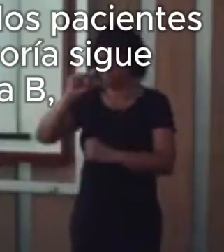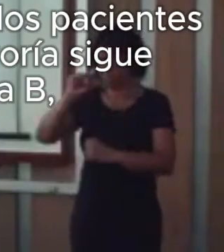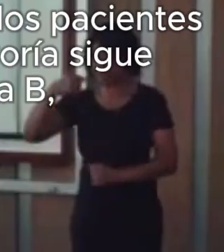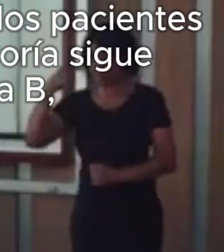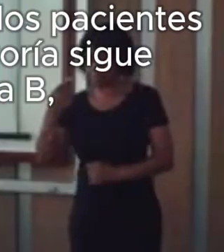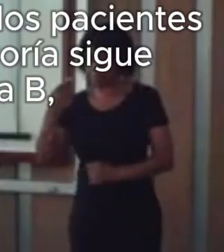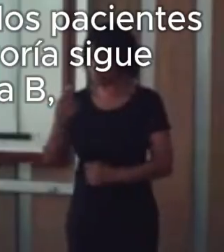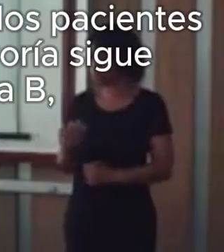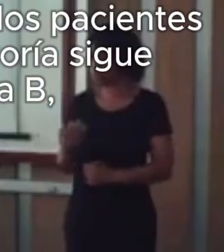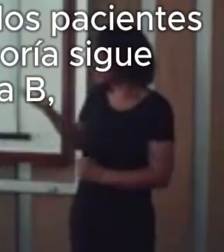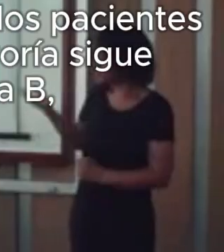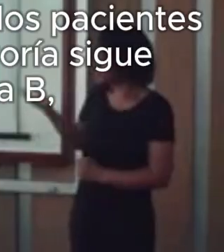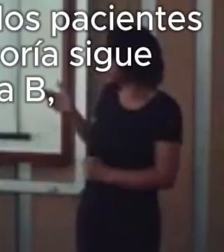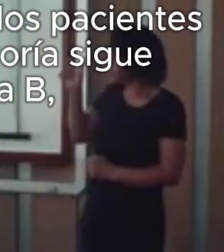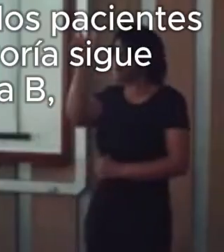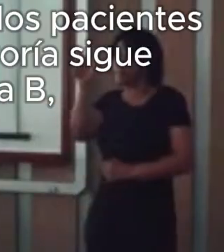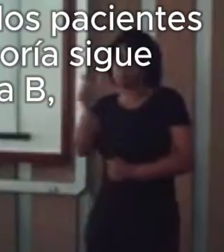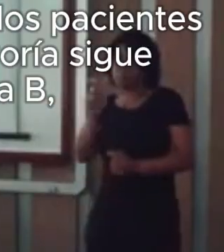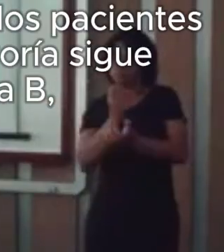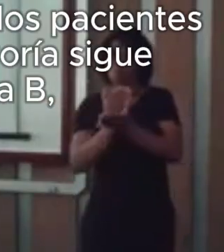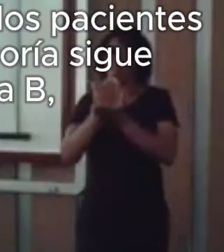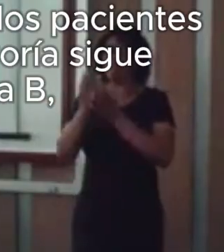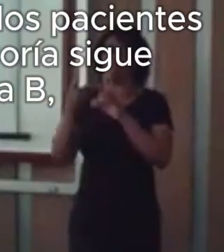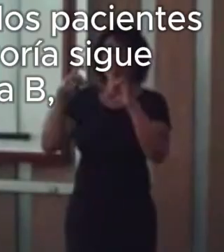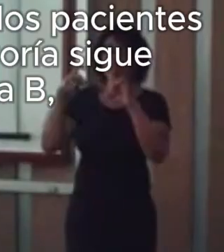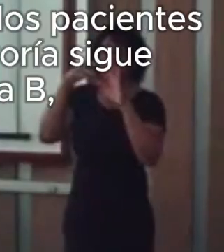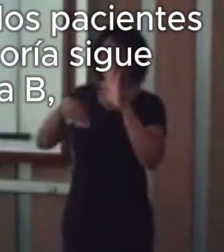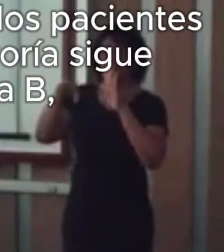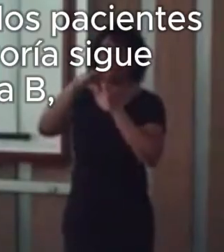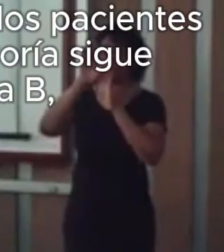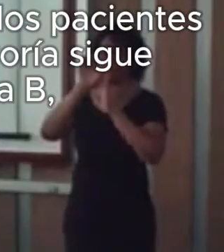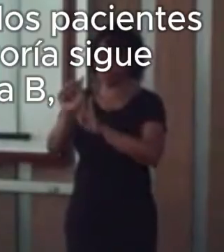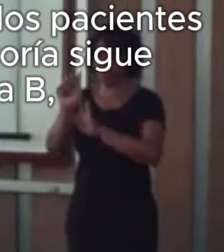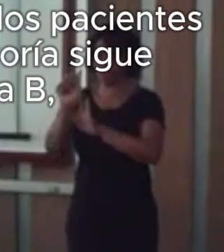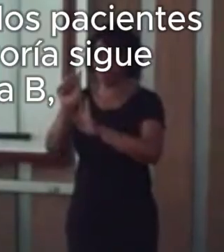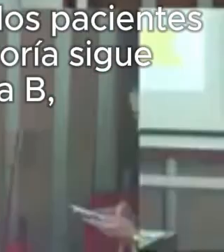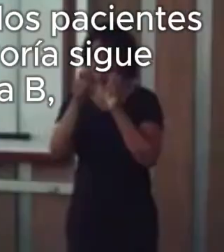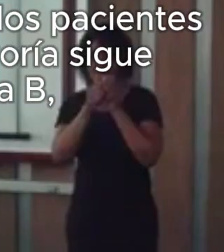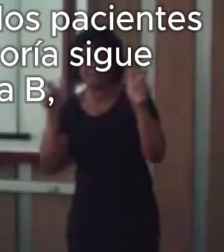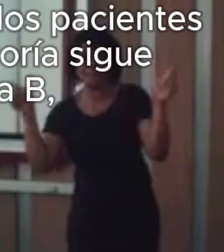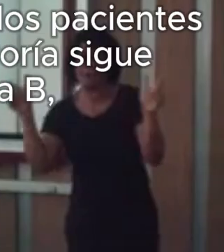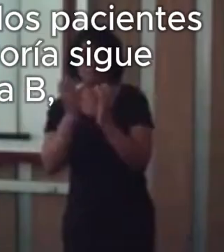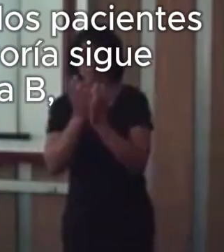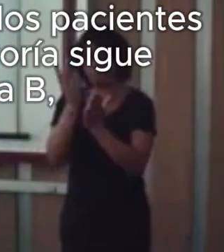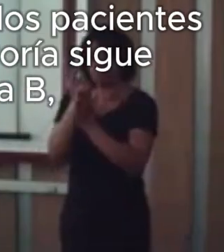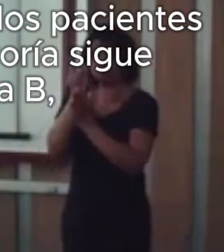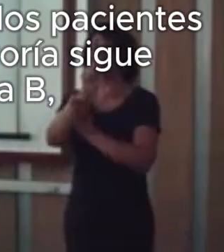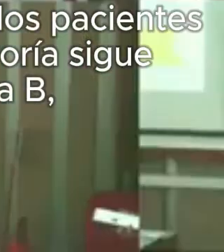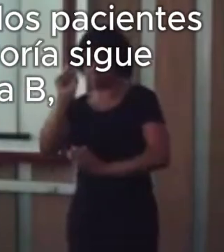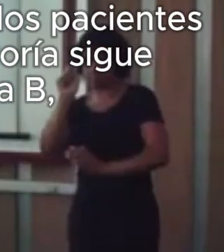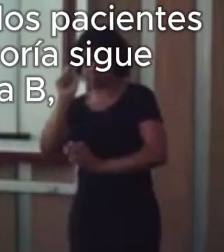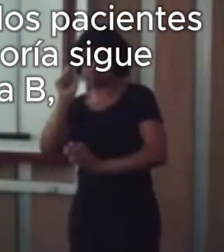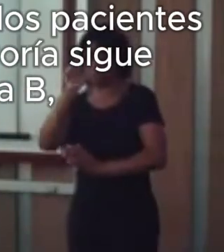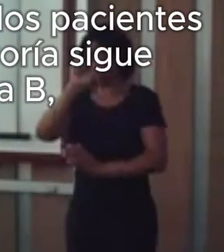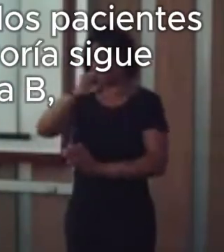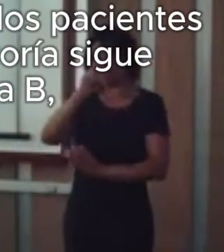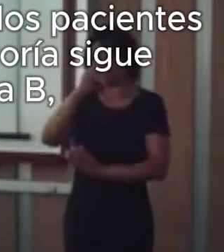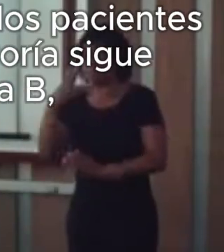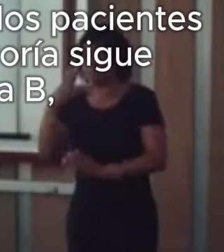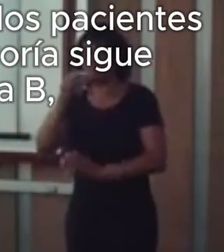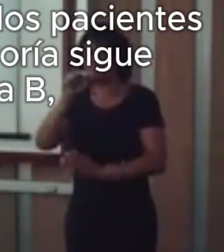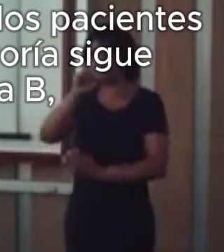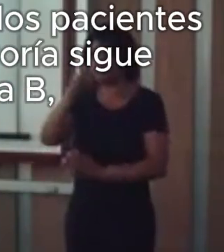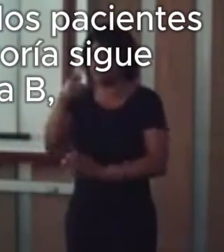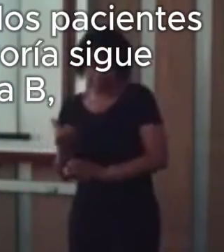aqui são as pessoas que começam com lesão completa A, a maioria continua A, 83, 81,